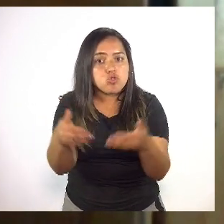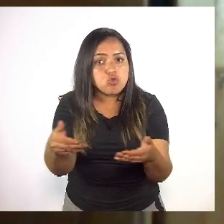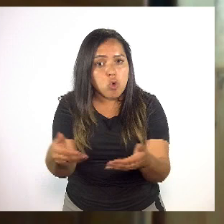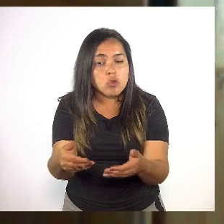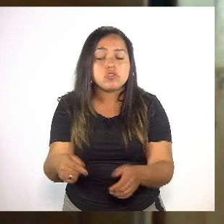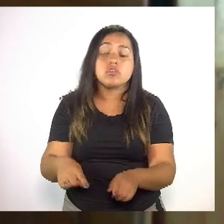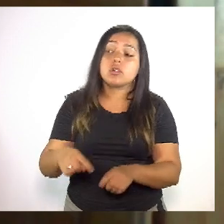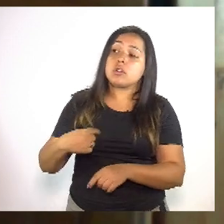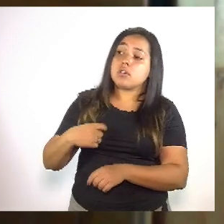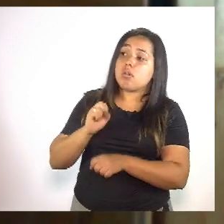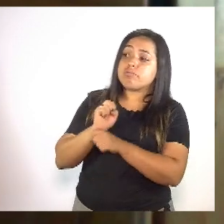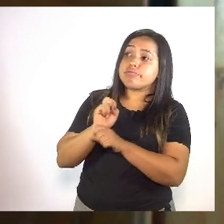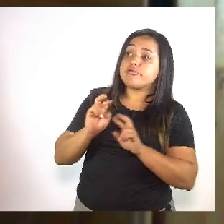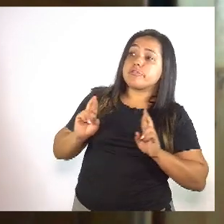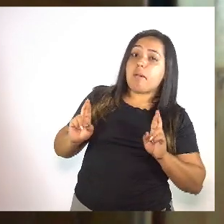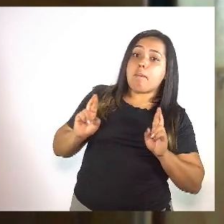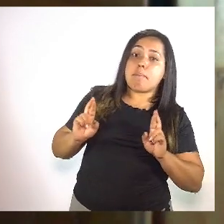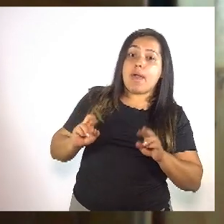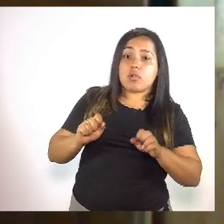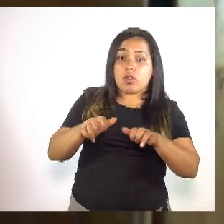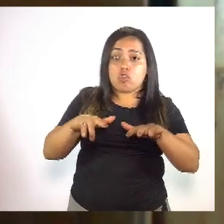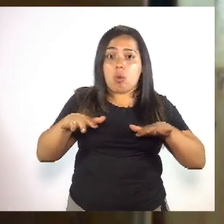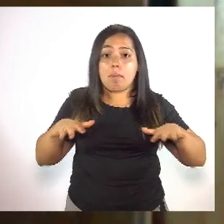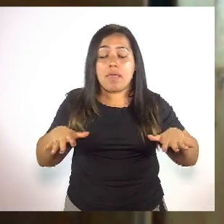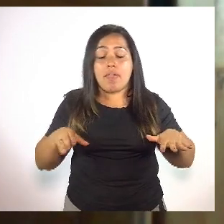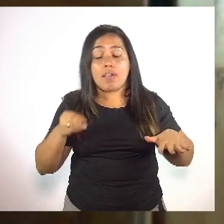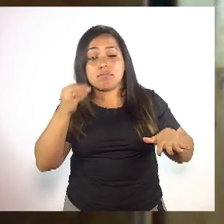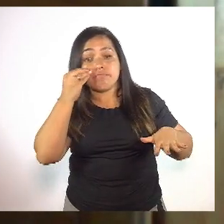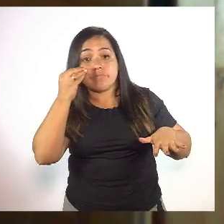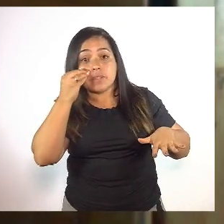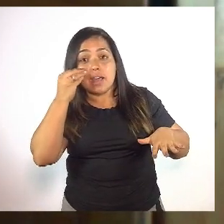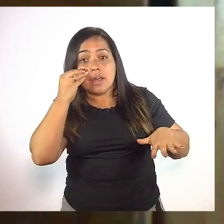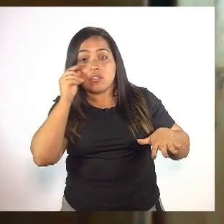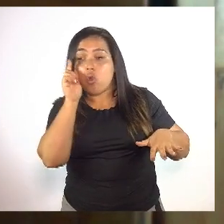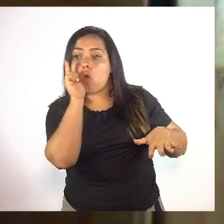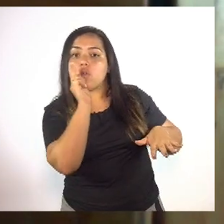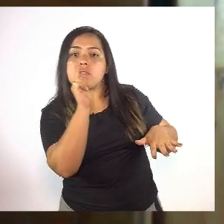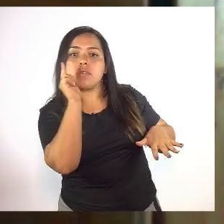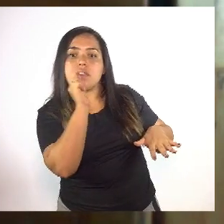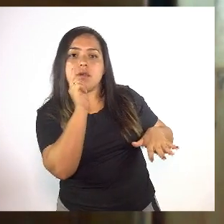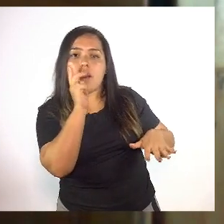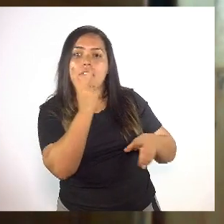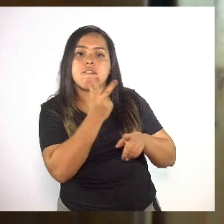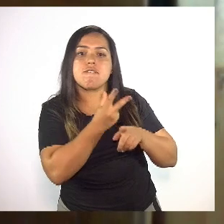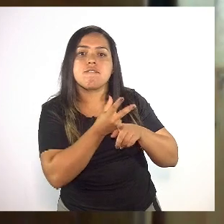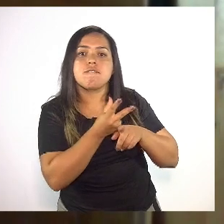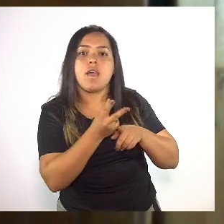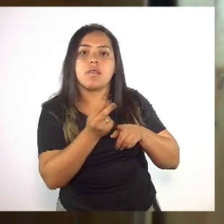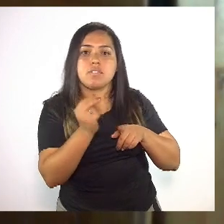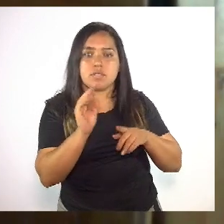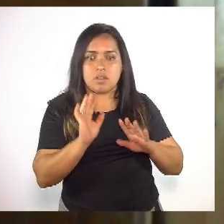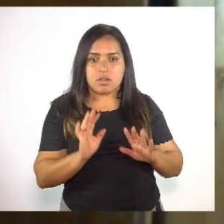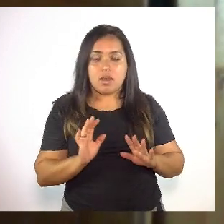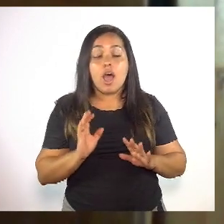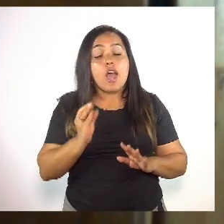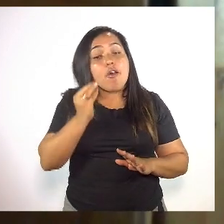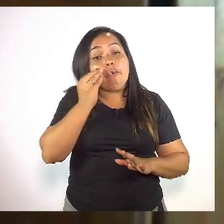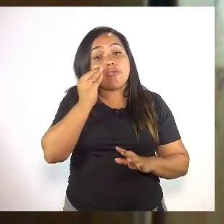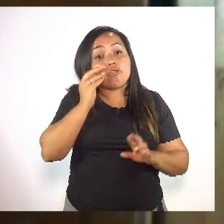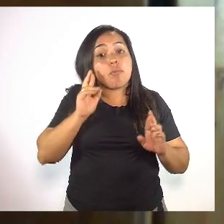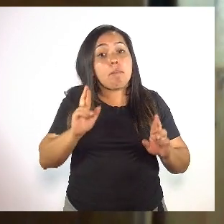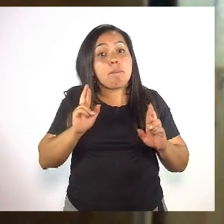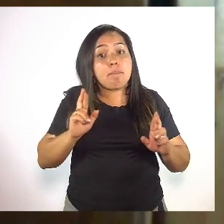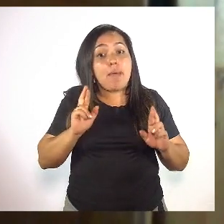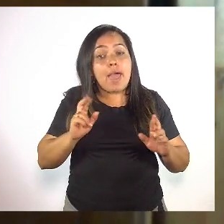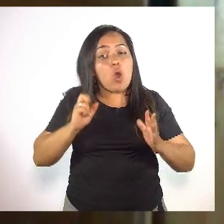e espero que no plenário nós possamos ser vencedores. Eu só espero, mas vamos tentar.